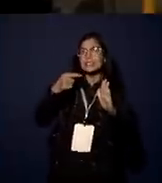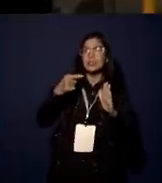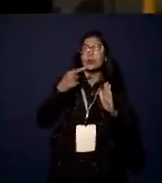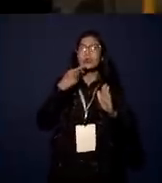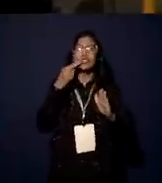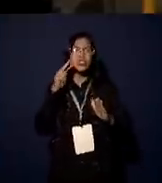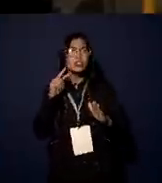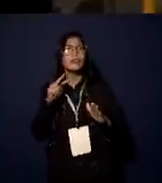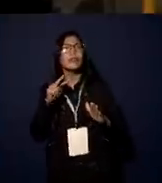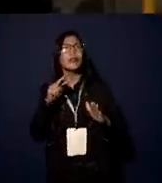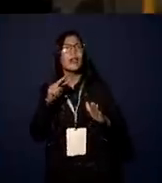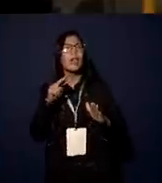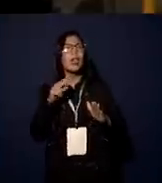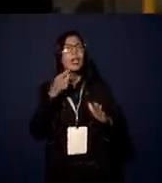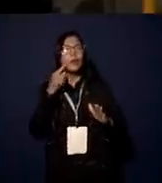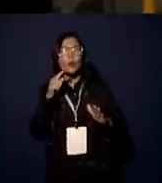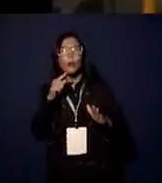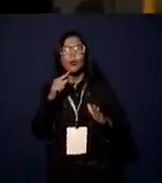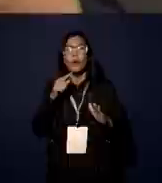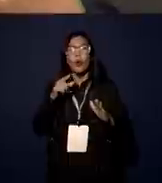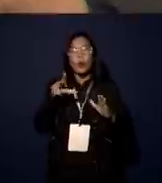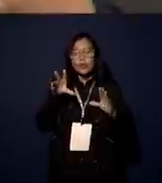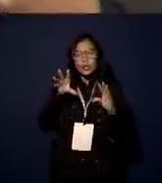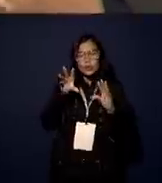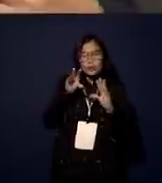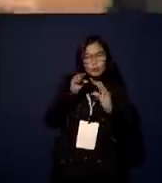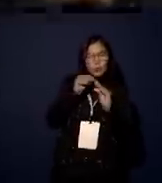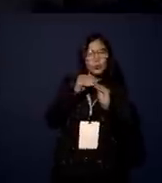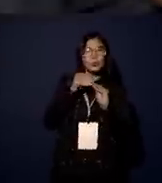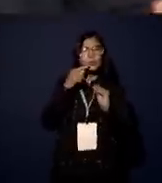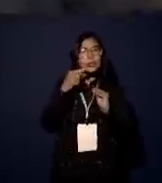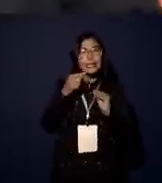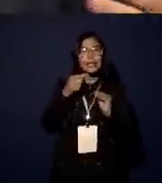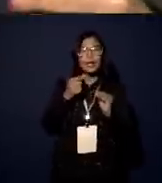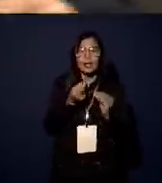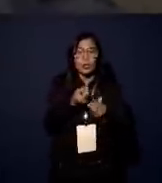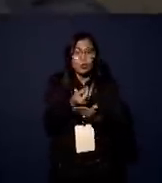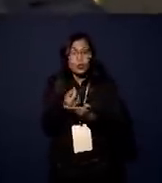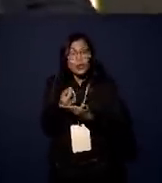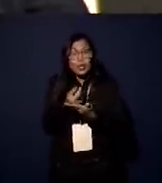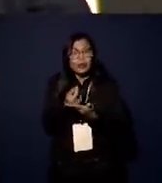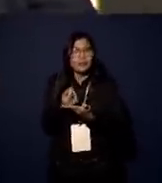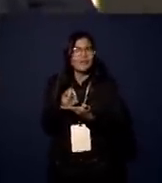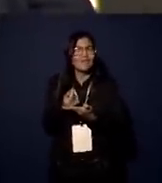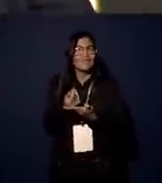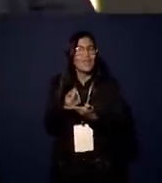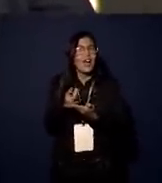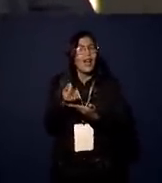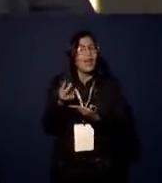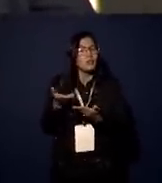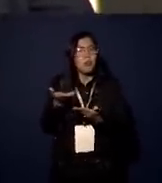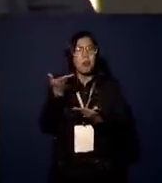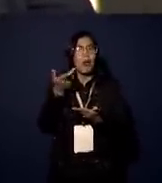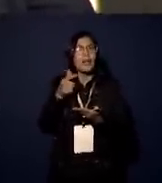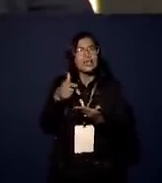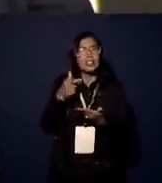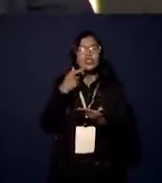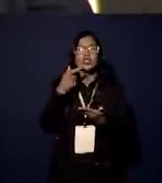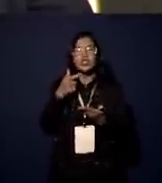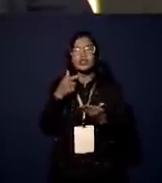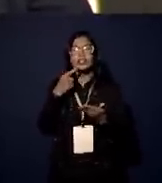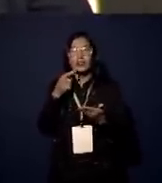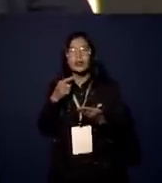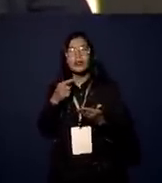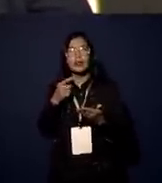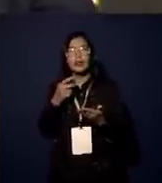então acho que o mercado inteiro vai para uma racionalidade Até porque não dá para ser diferente com o curso dinheiro do jeito que tá acho que o caminho vai